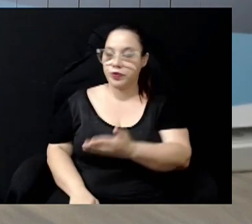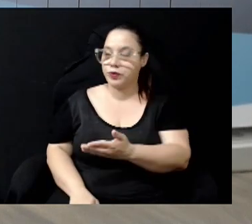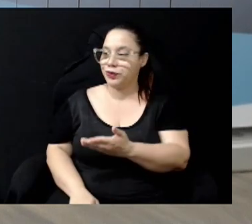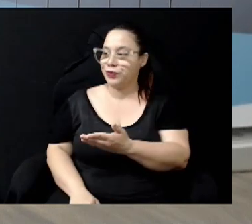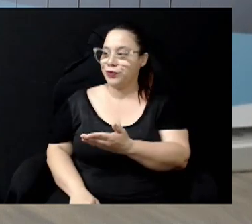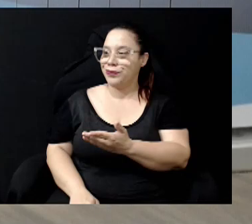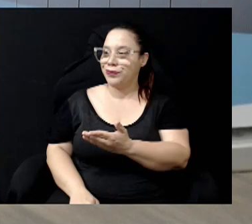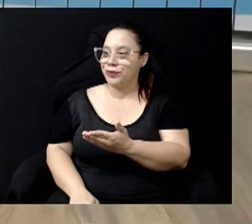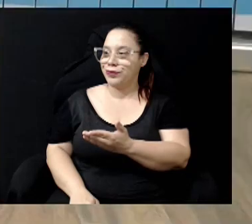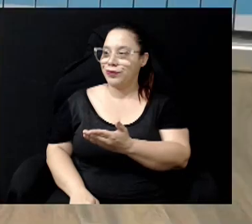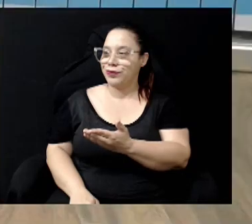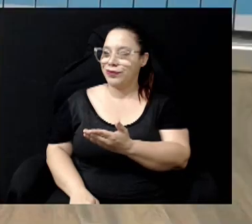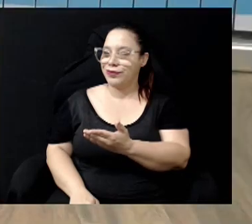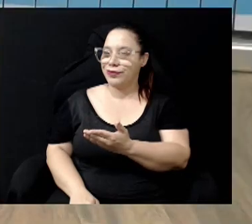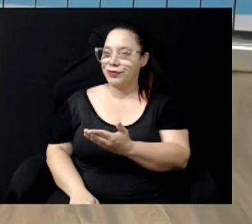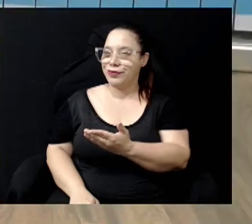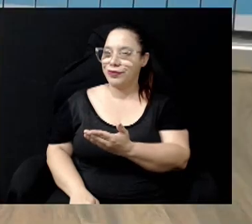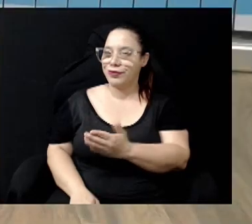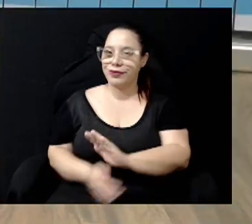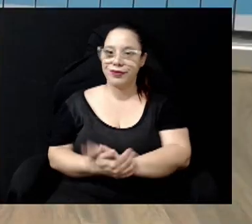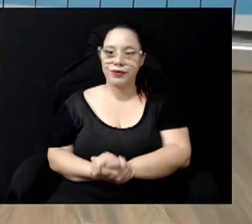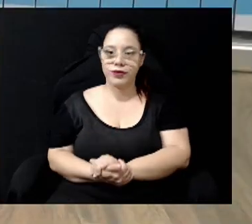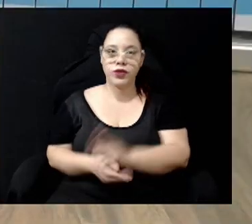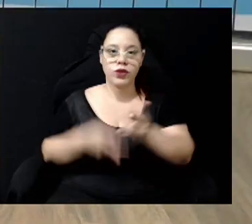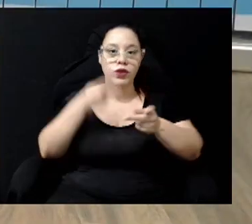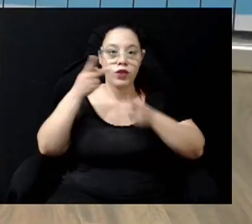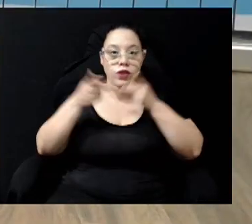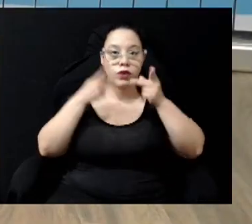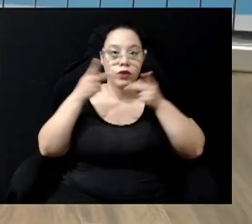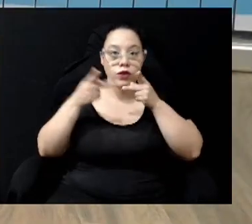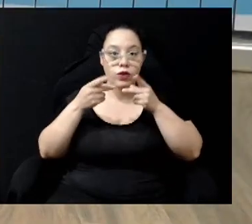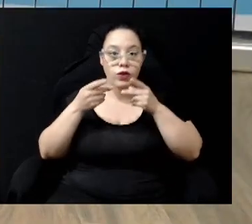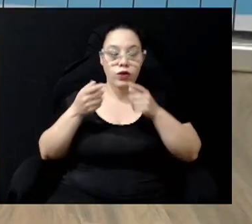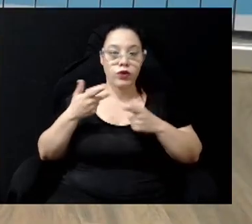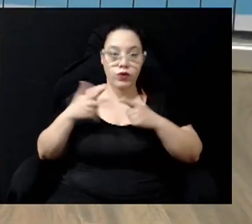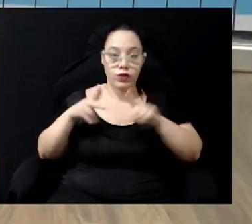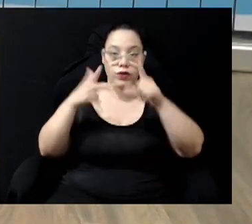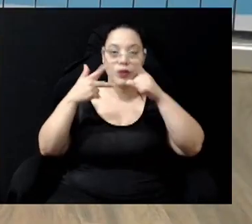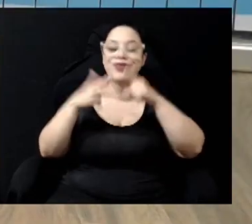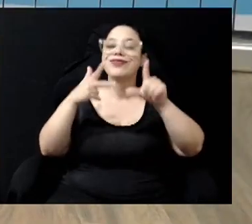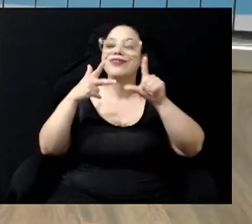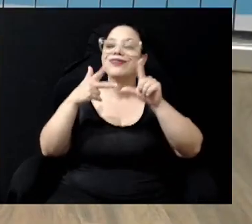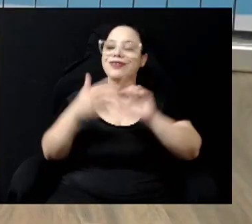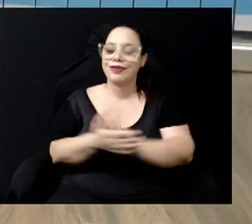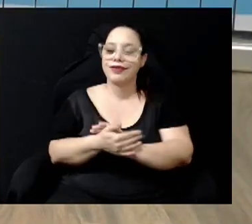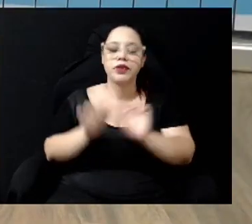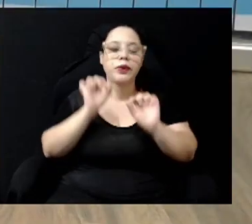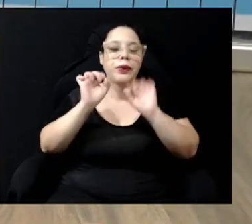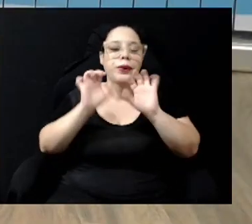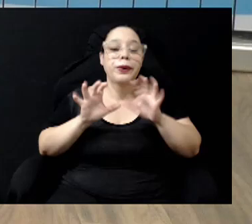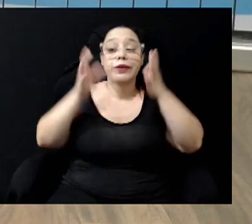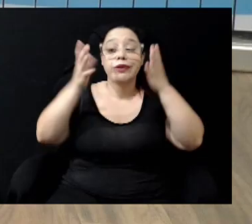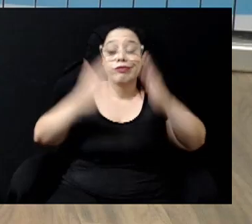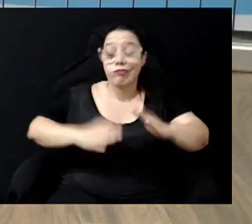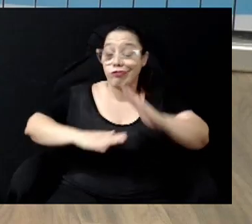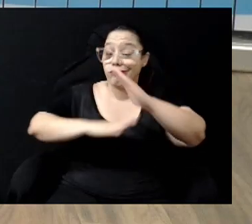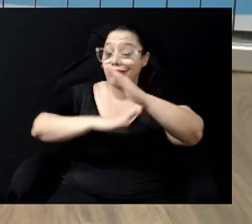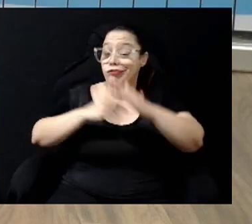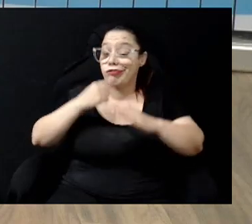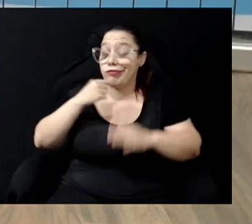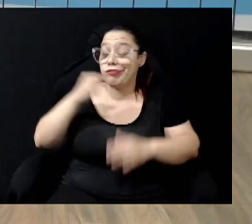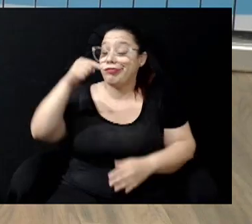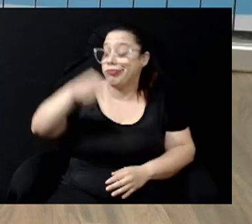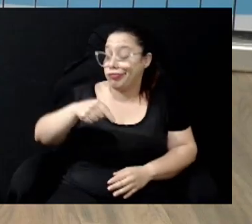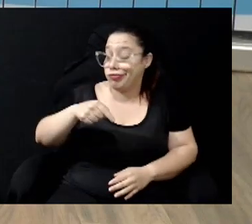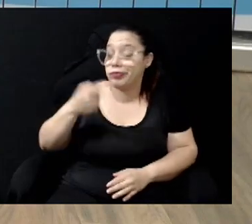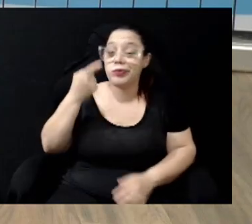tre-sp.jus.br. Vamos falar agora das notícias do Legislativo. O que acontece aqui na Câmara Municipal de Campinas? Olha,